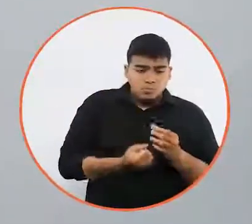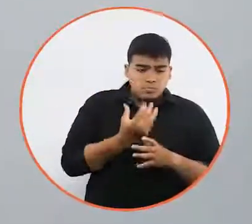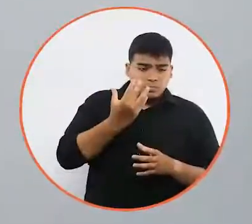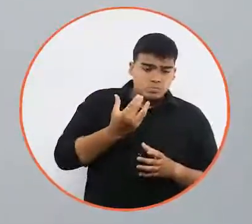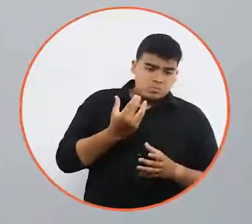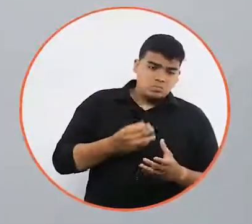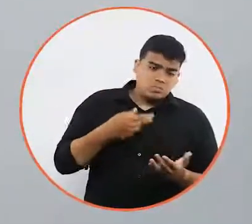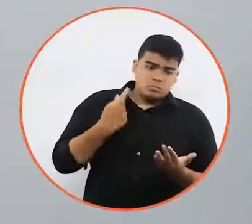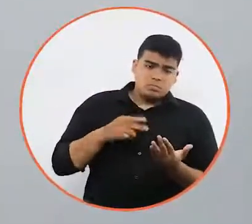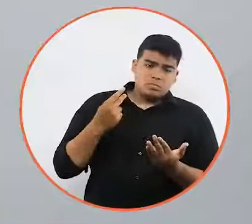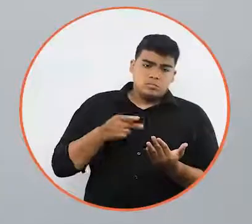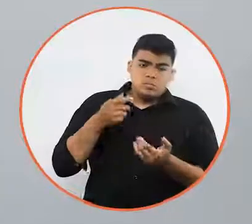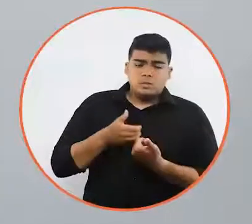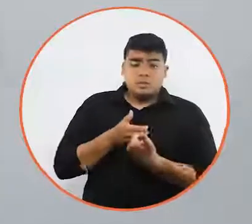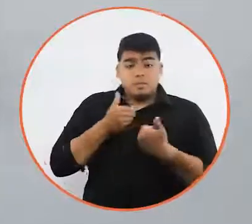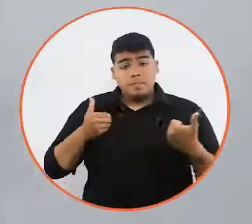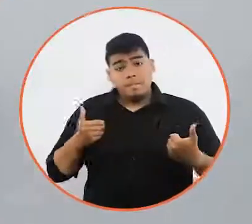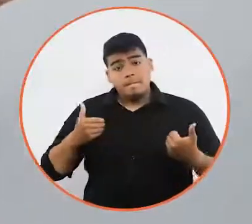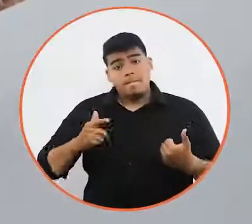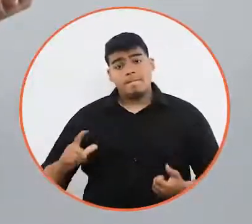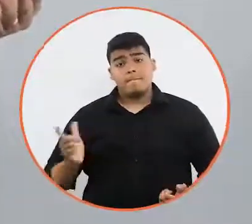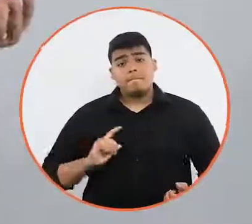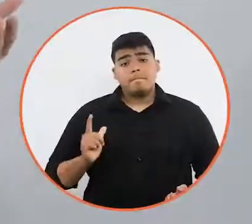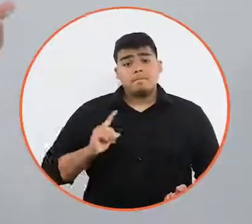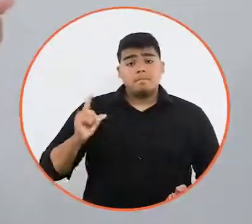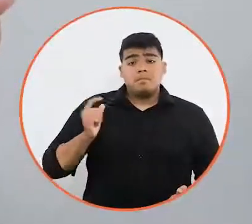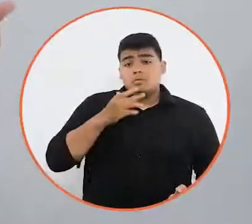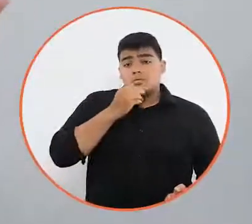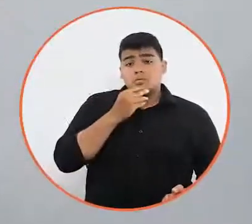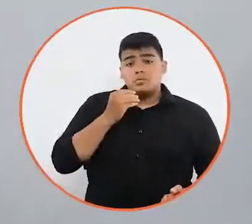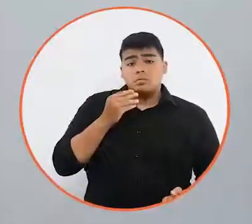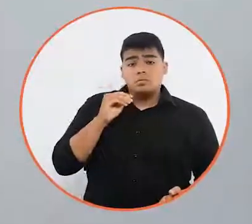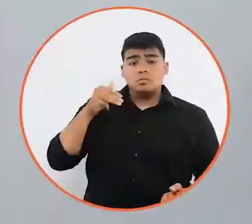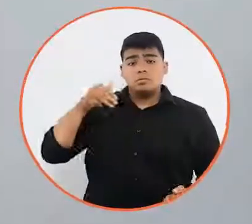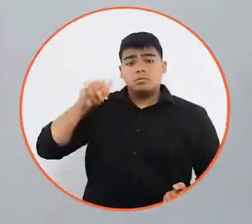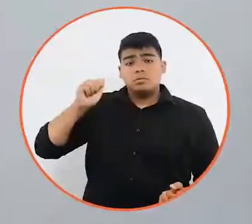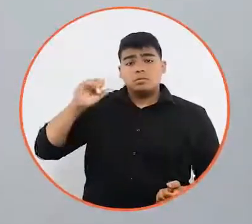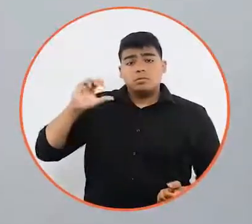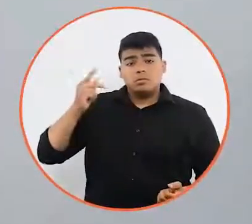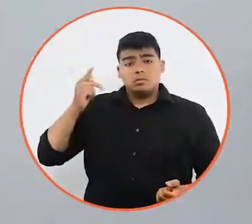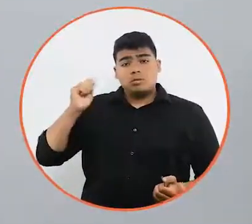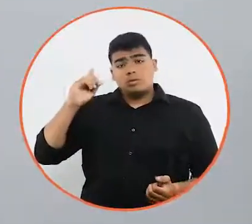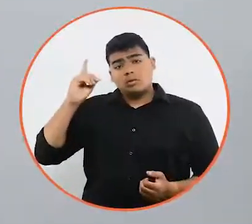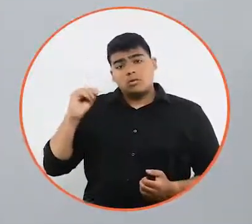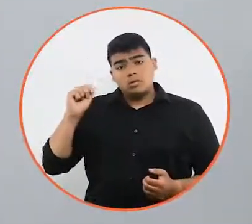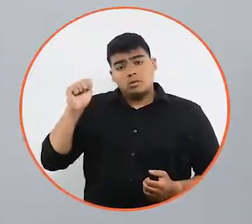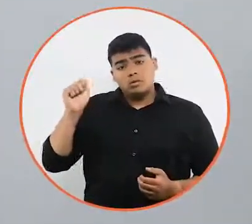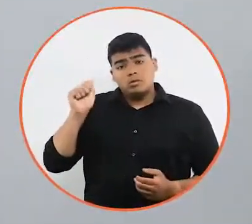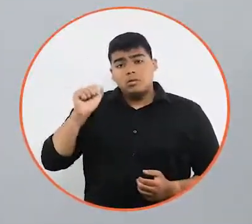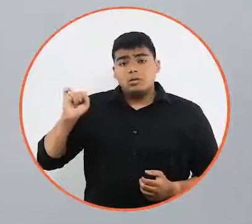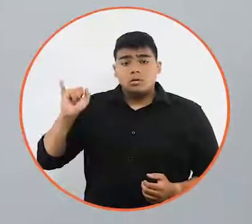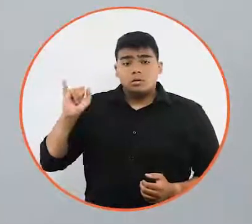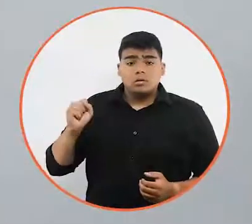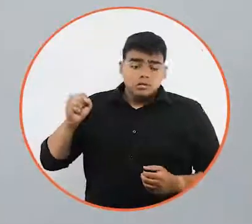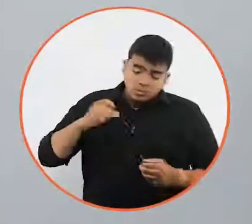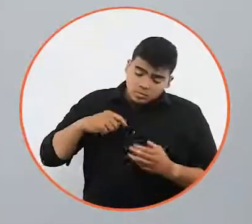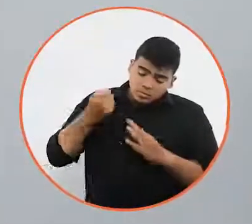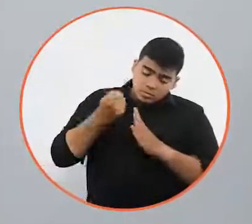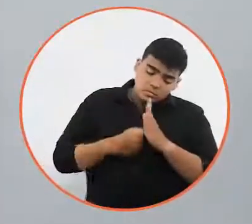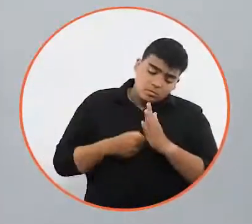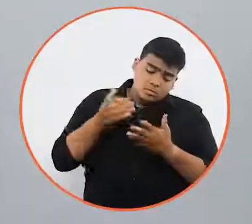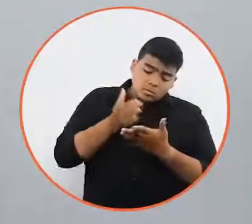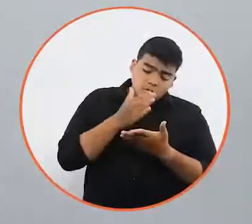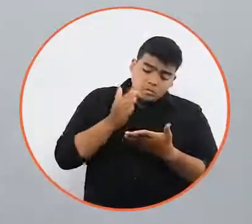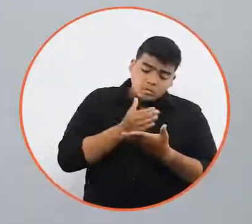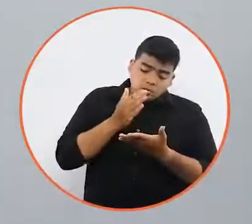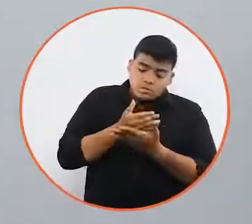com a criatura. Quando Machado de Assis escreve Memórias Póstumas de Brás Cubas, o Machado não é o personagem Brás Cubas. O personagem